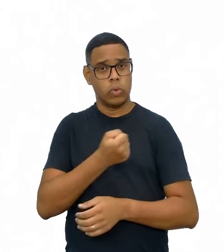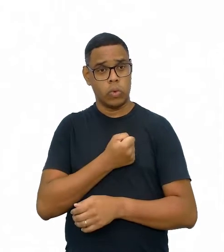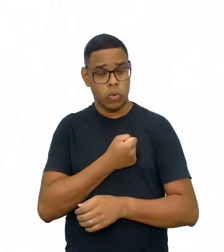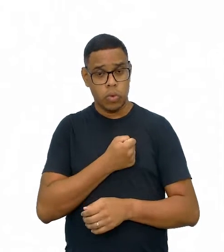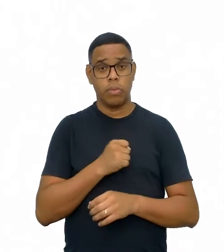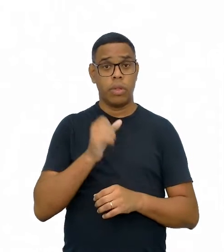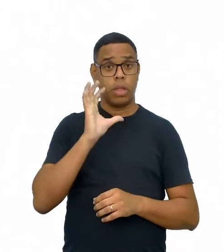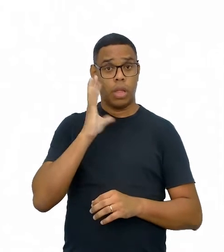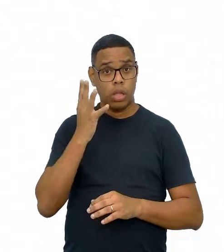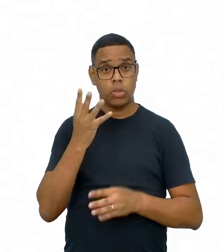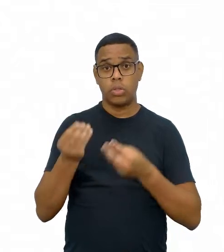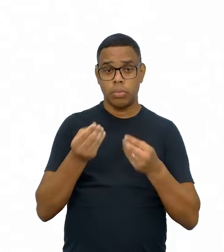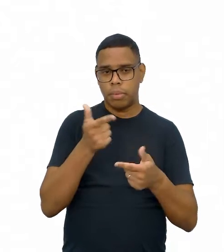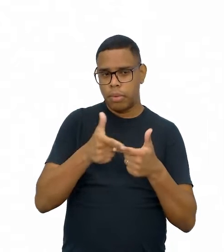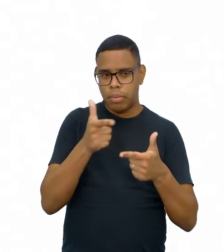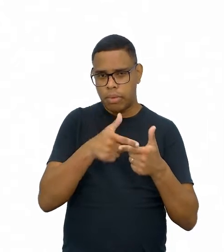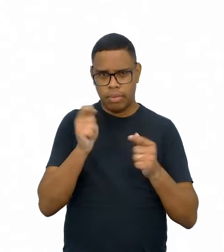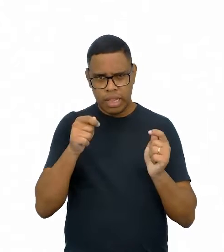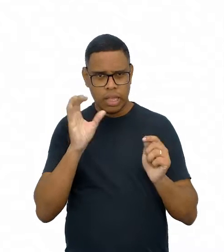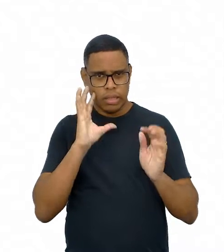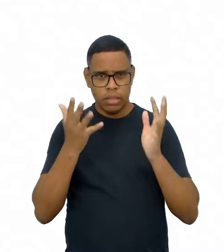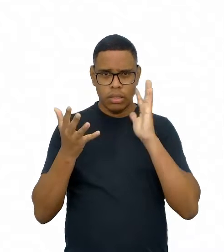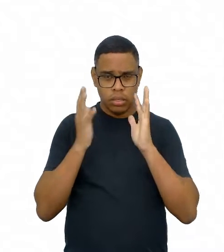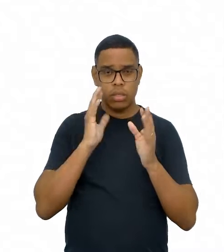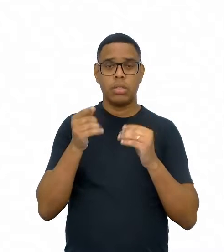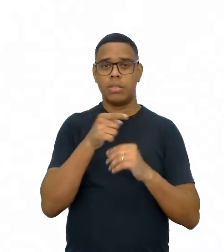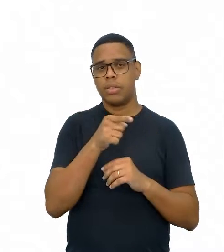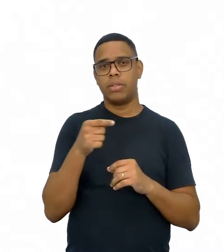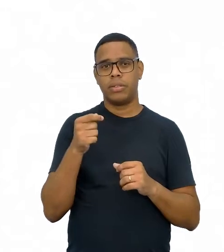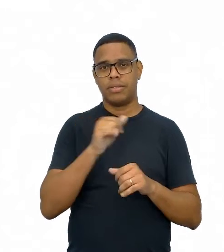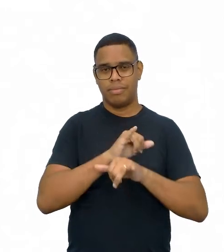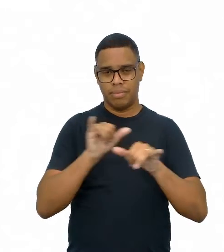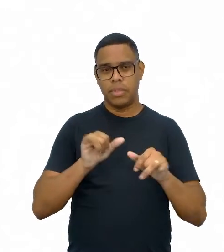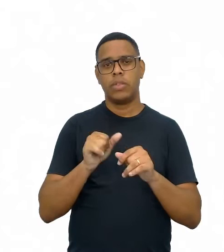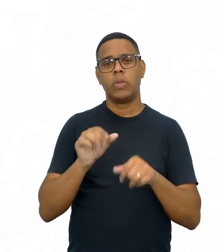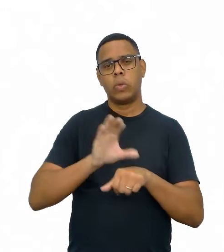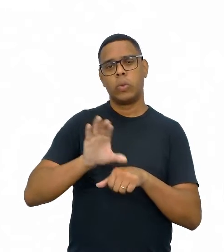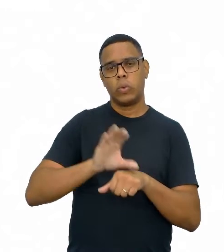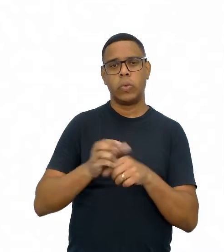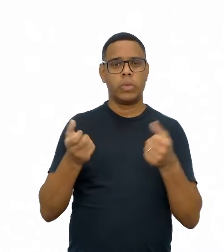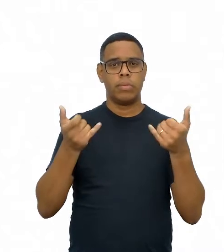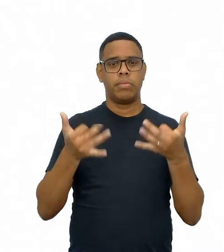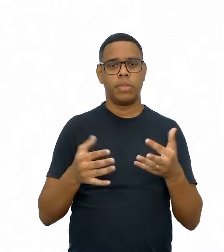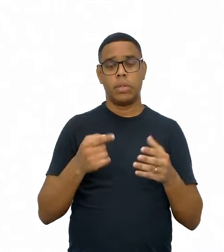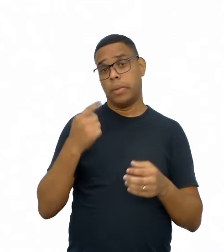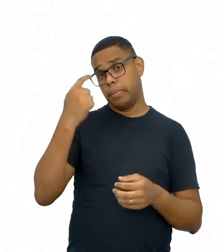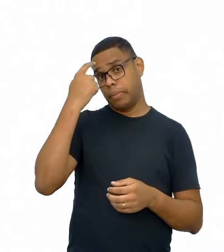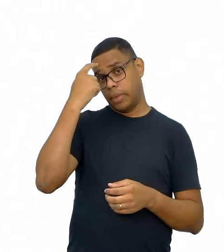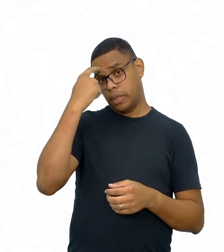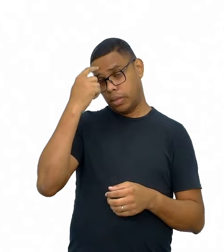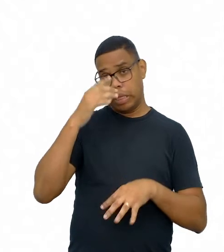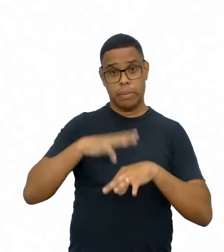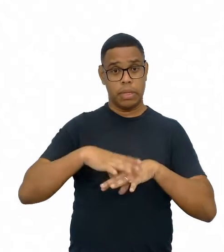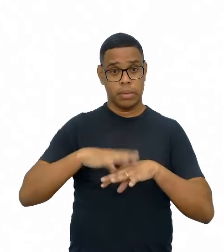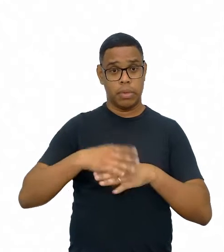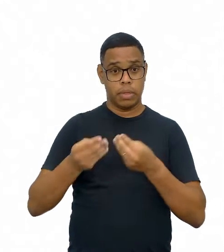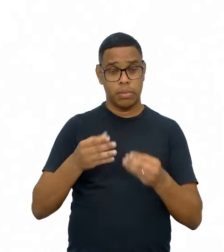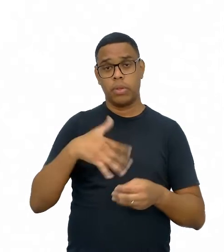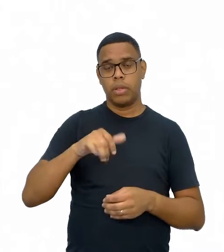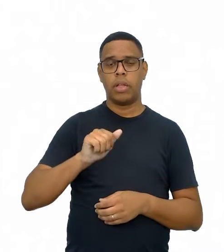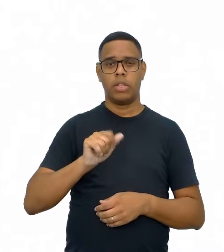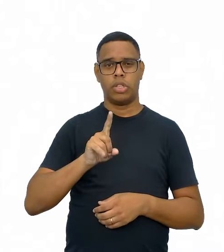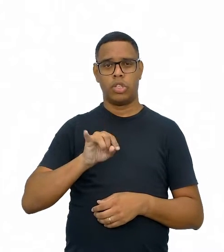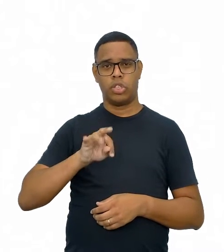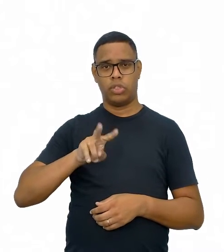a resolução também de problemas, como a gente indica na formação que falou sobre o pensamento aritmético no campo